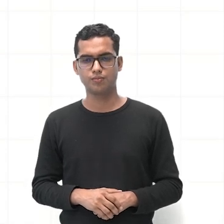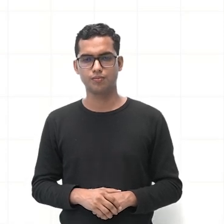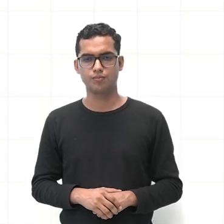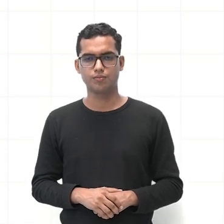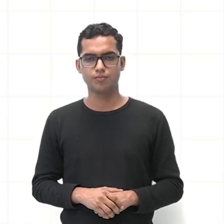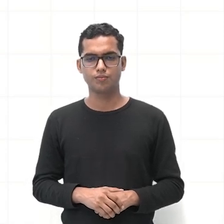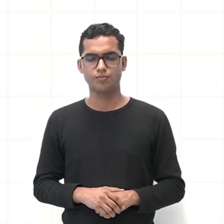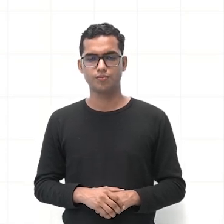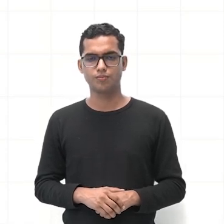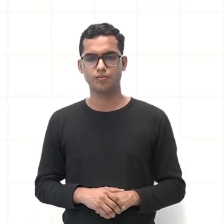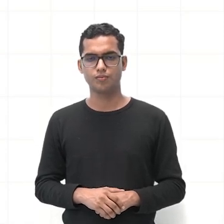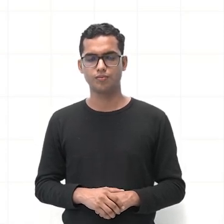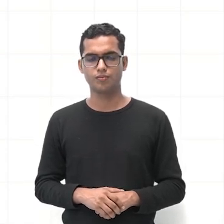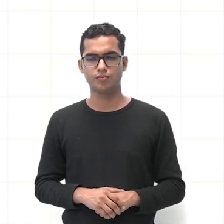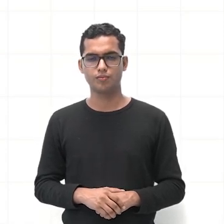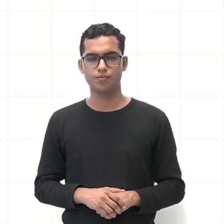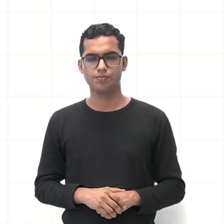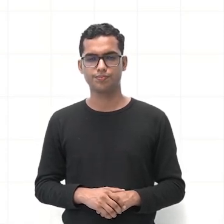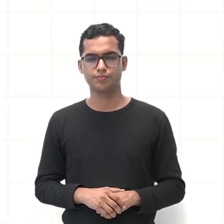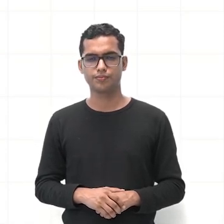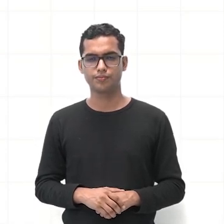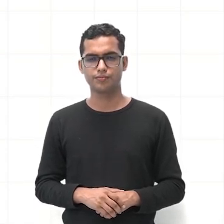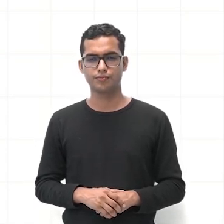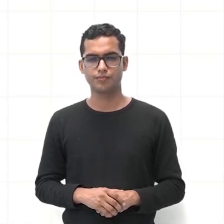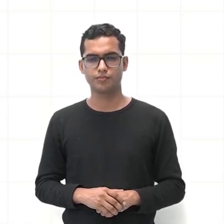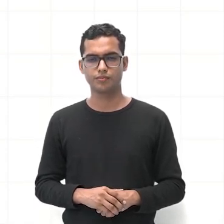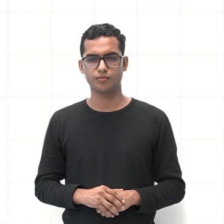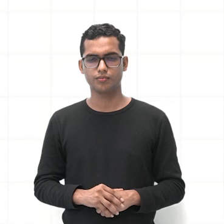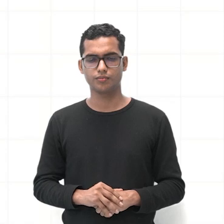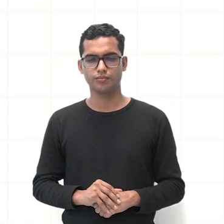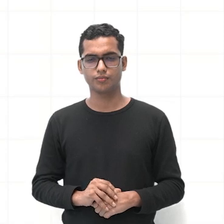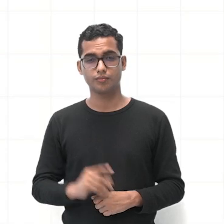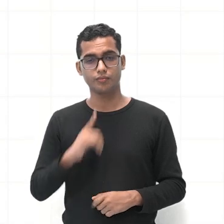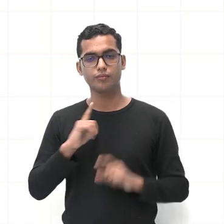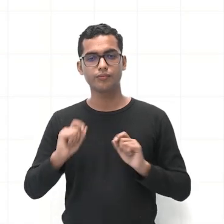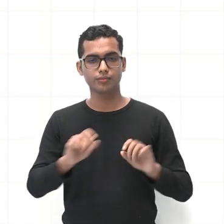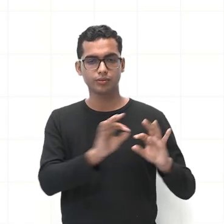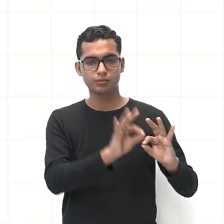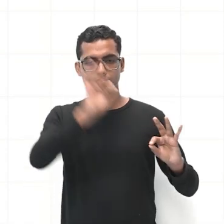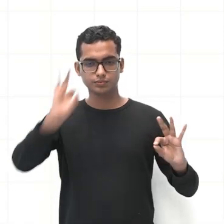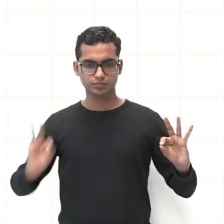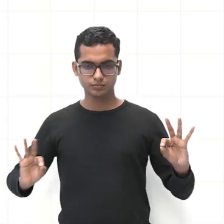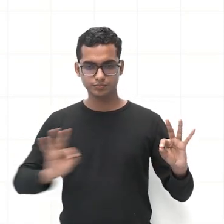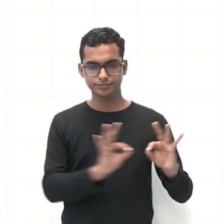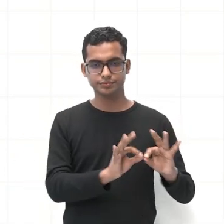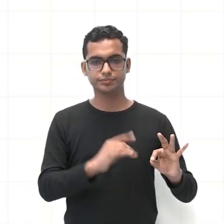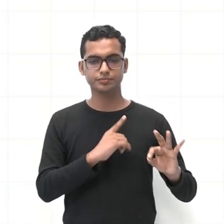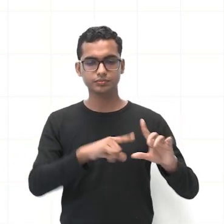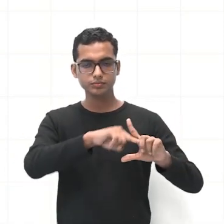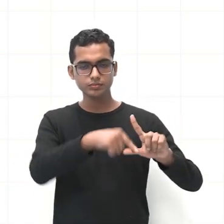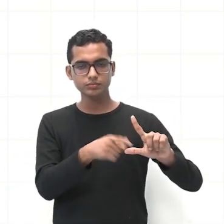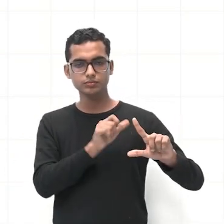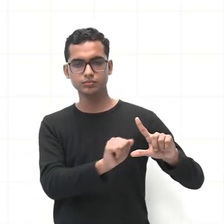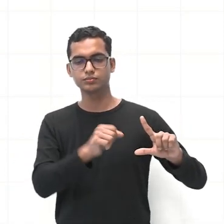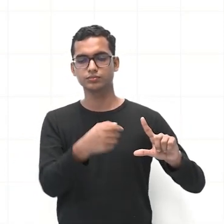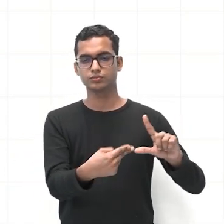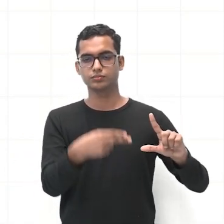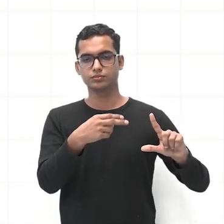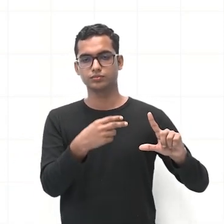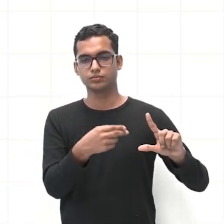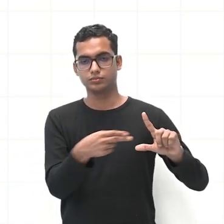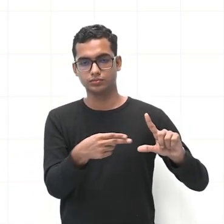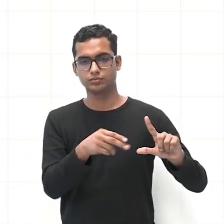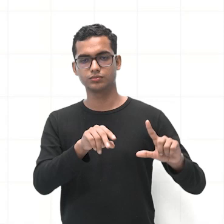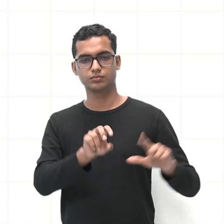é acutângulo. Nós temos aqui, ó, o ângulo alfa 53, o ângulo beta